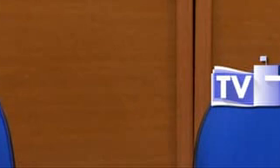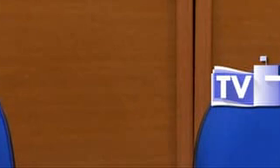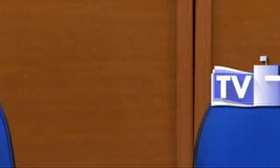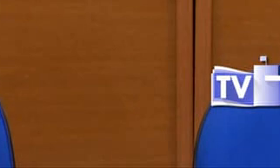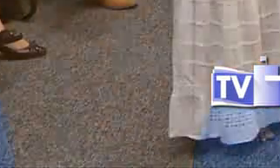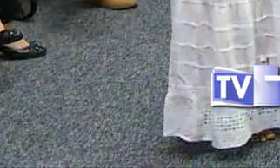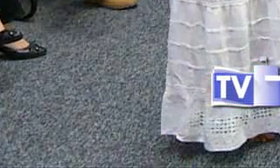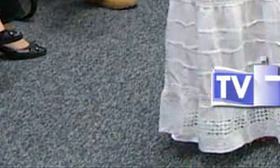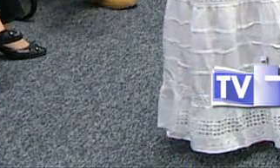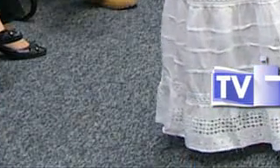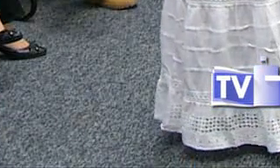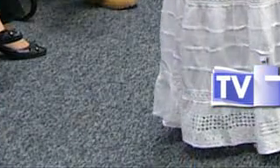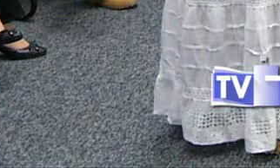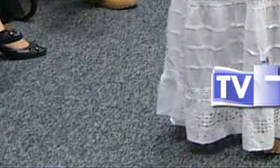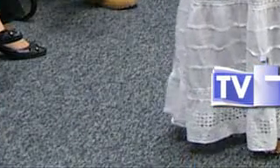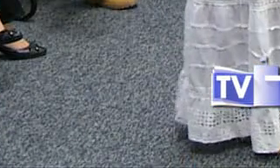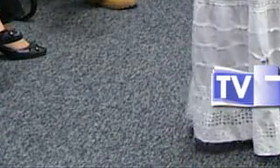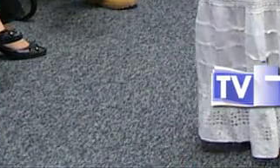Esta frase.